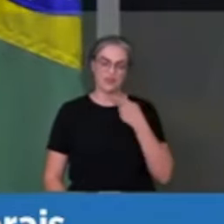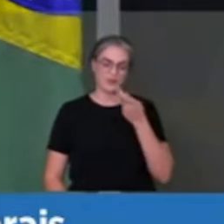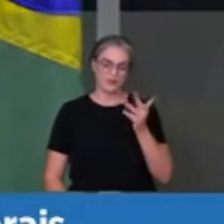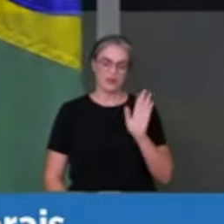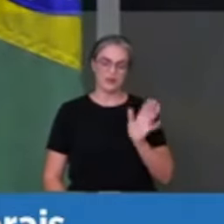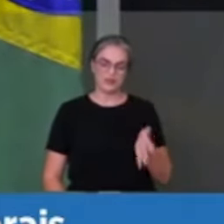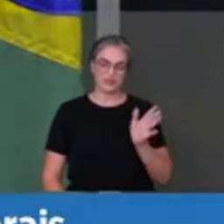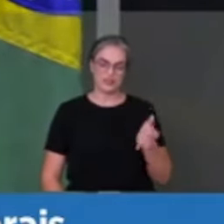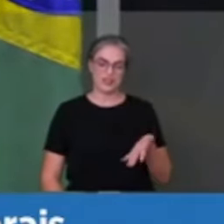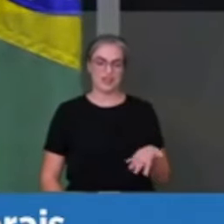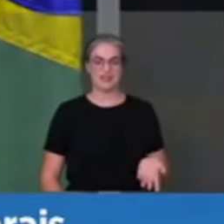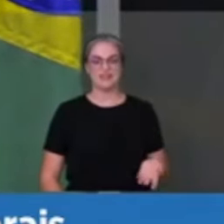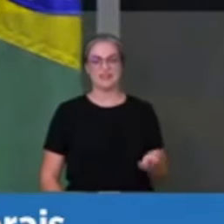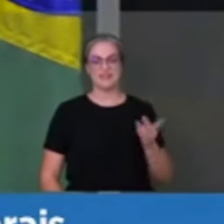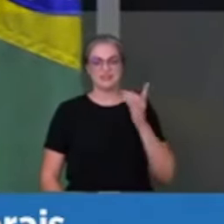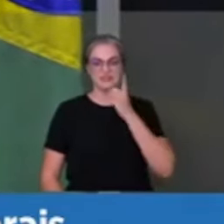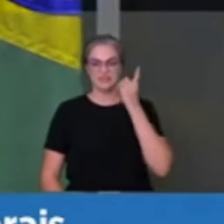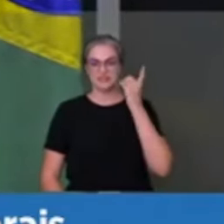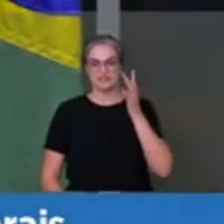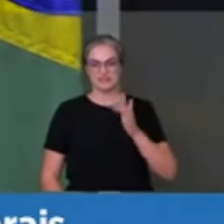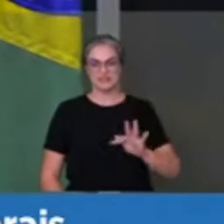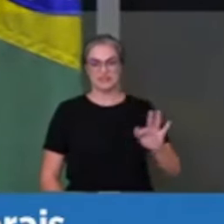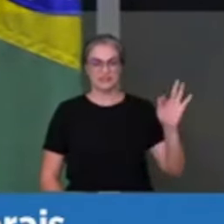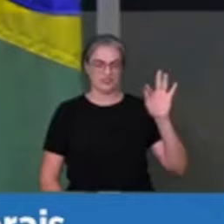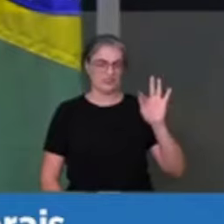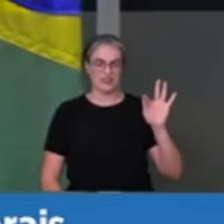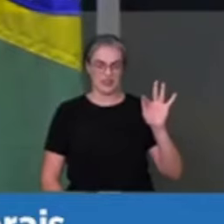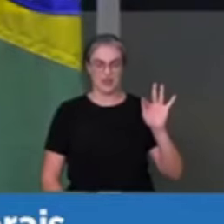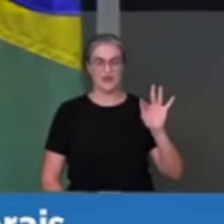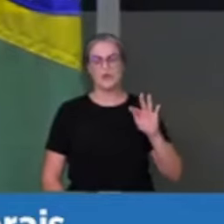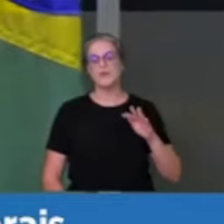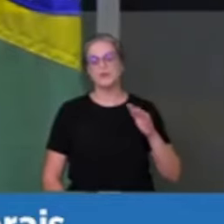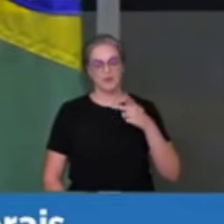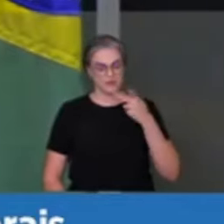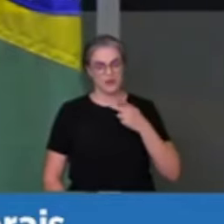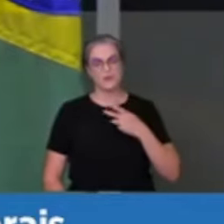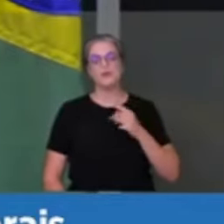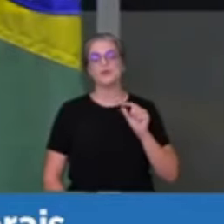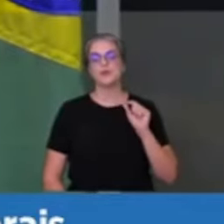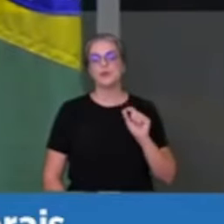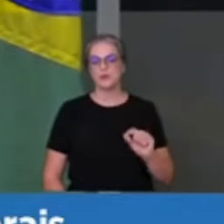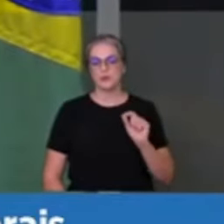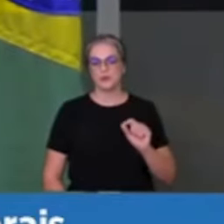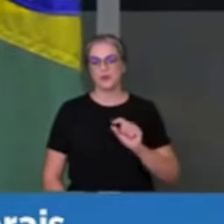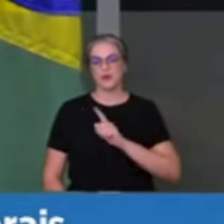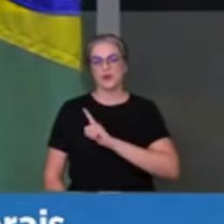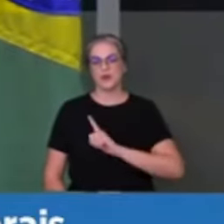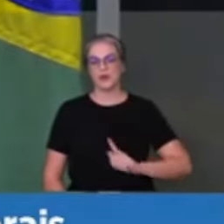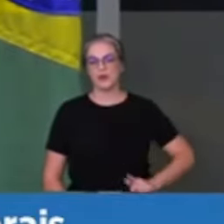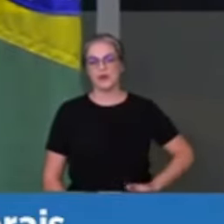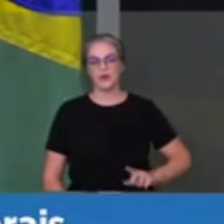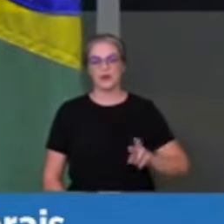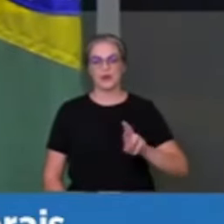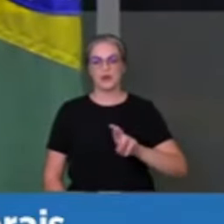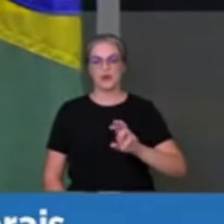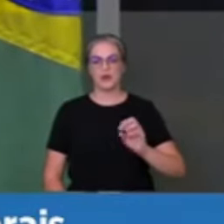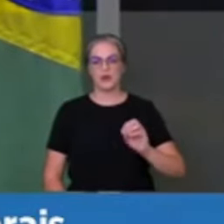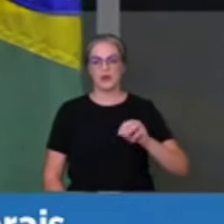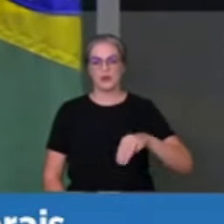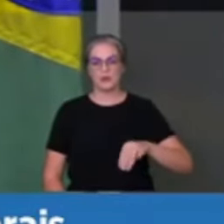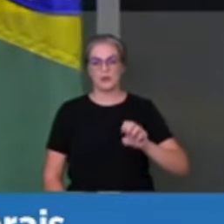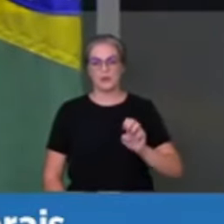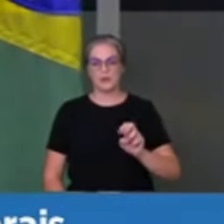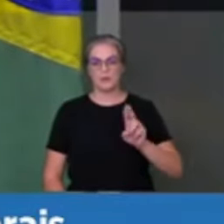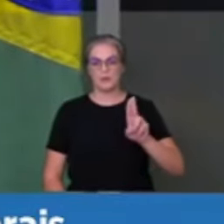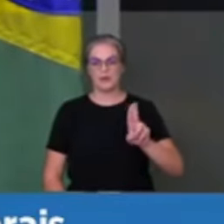pelo deputado federal Maurício do vôlei o nosso Governador Romeu Zema teve a coragem e